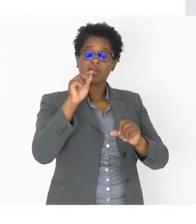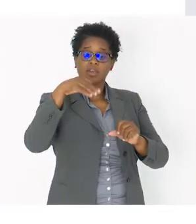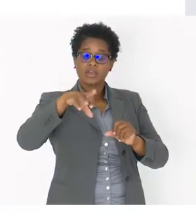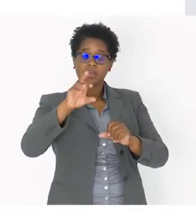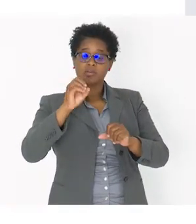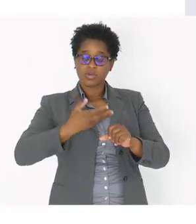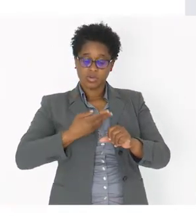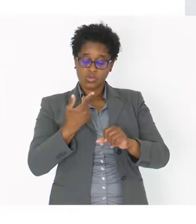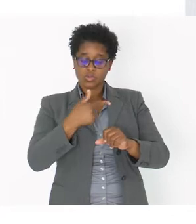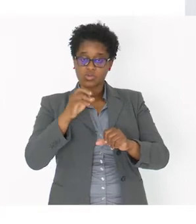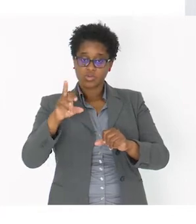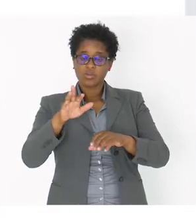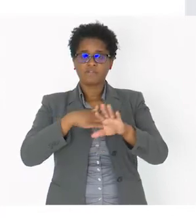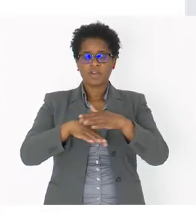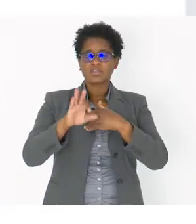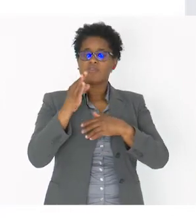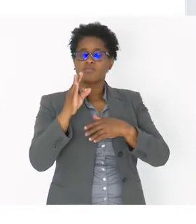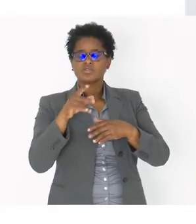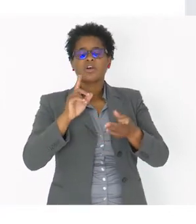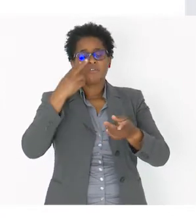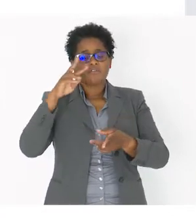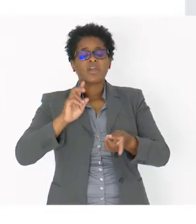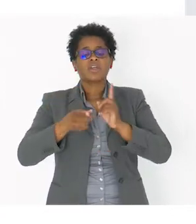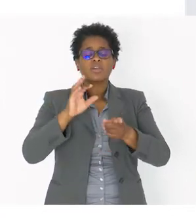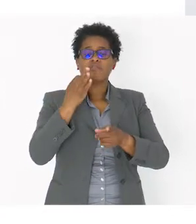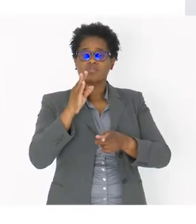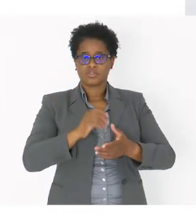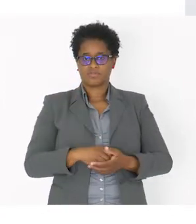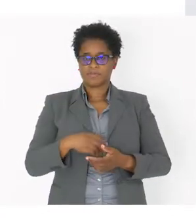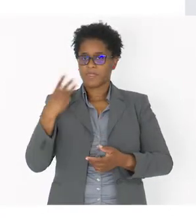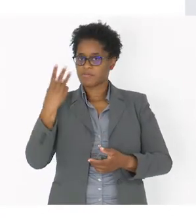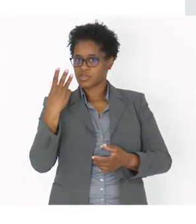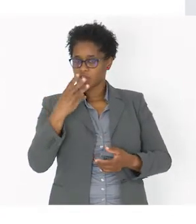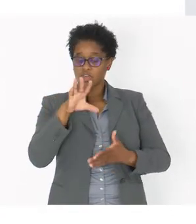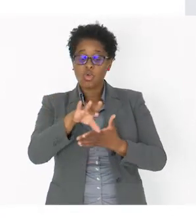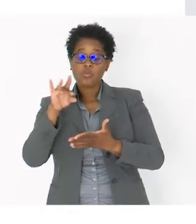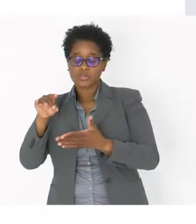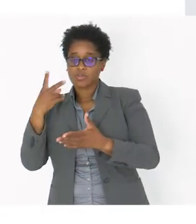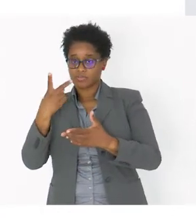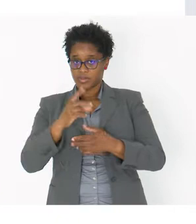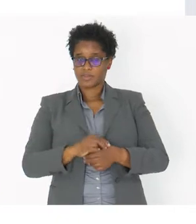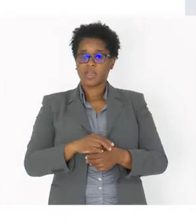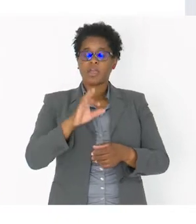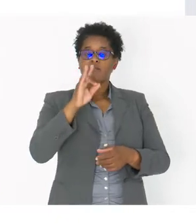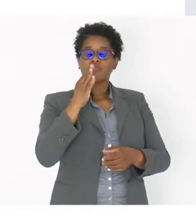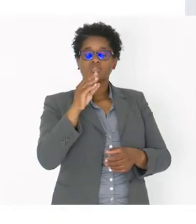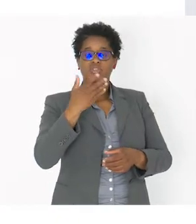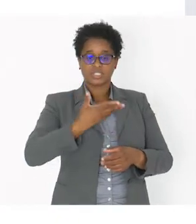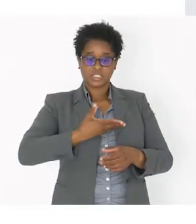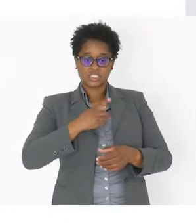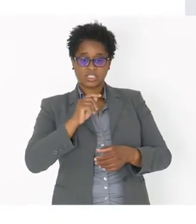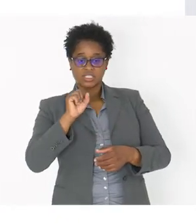reprodutor realiza a função. Vamos ver que função. Temos 3 opções. A função